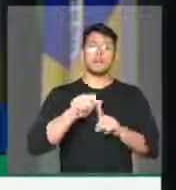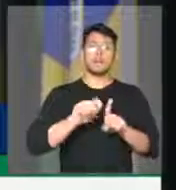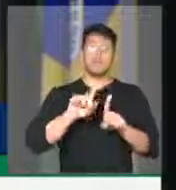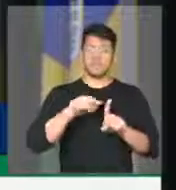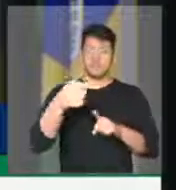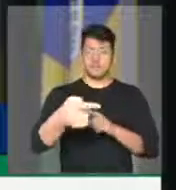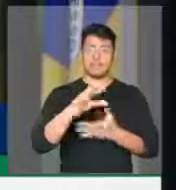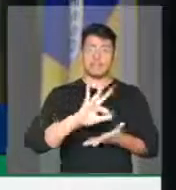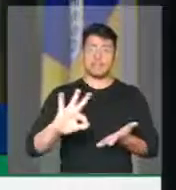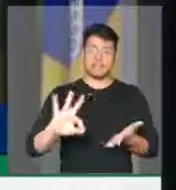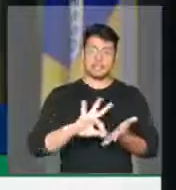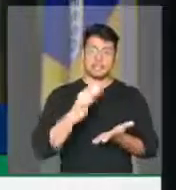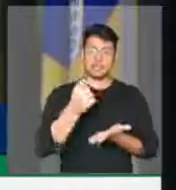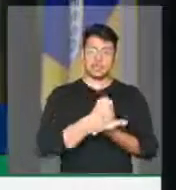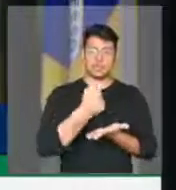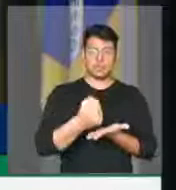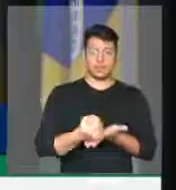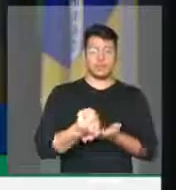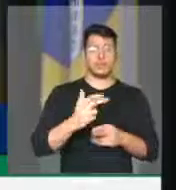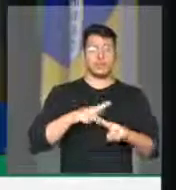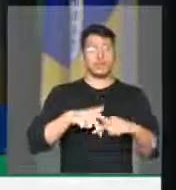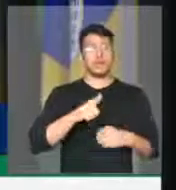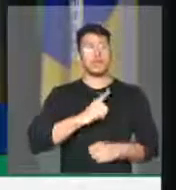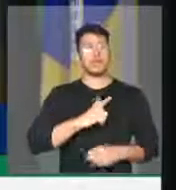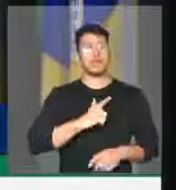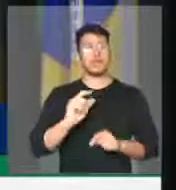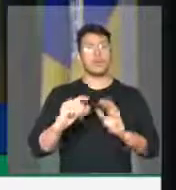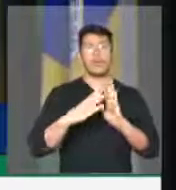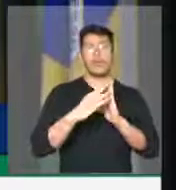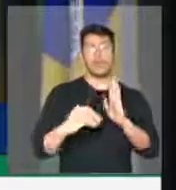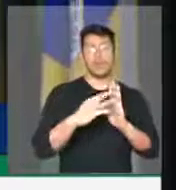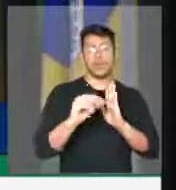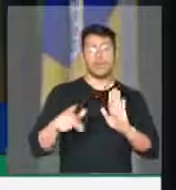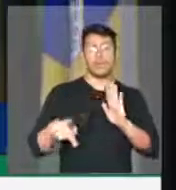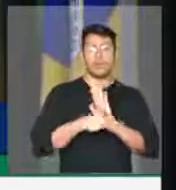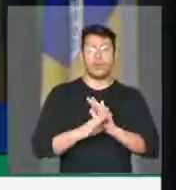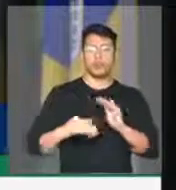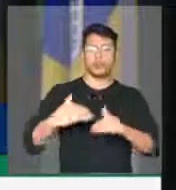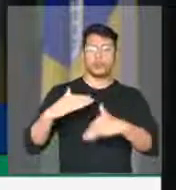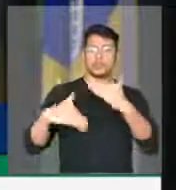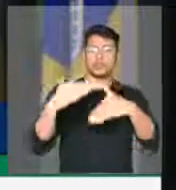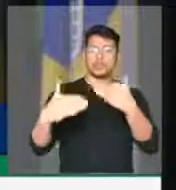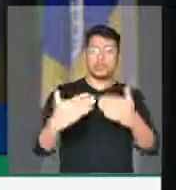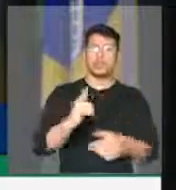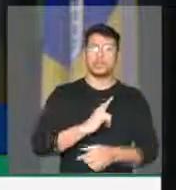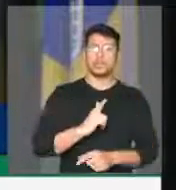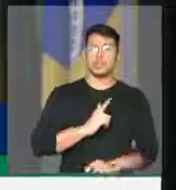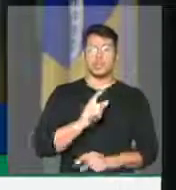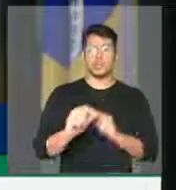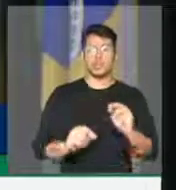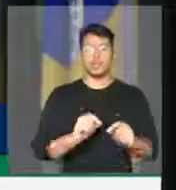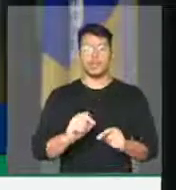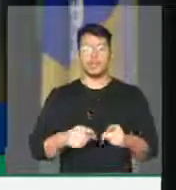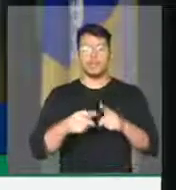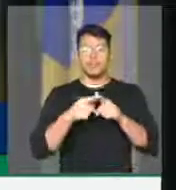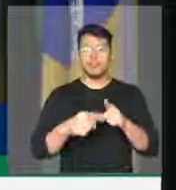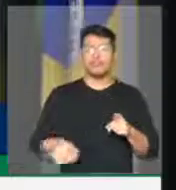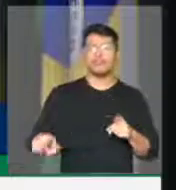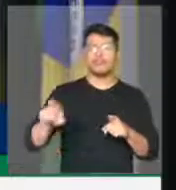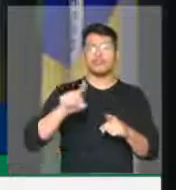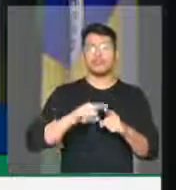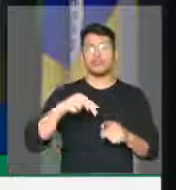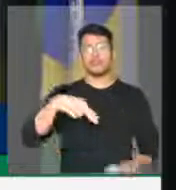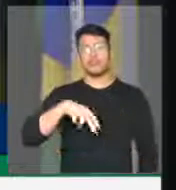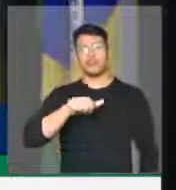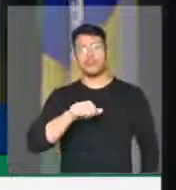do processo produtivo pela IGEPROM considera o ciclo de vida dos navios e o